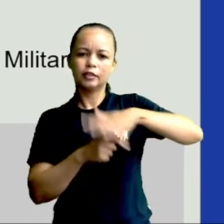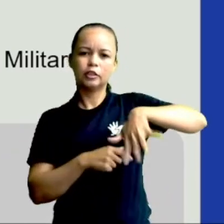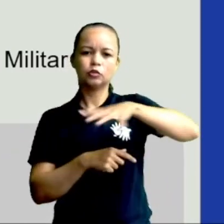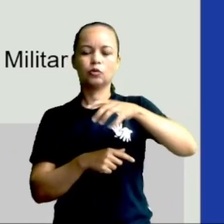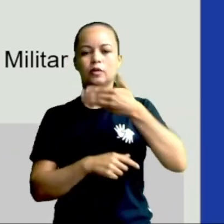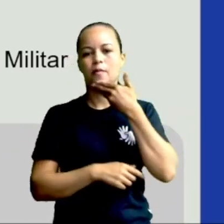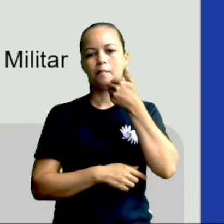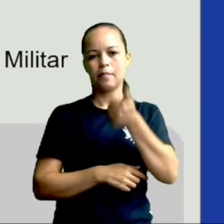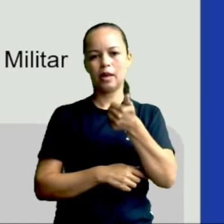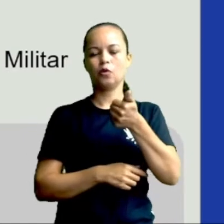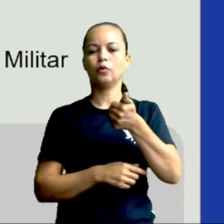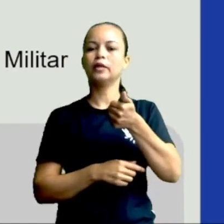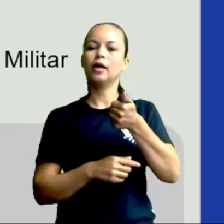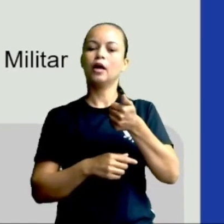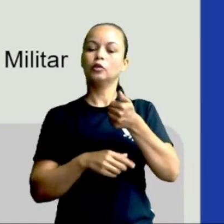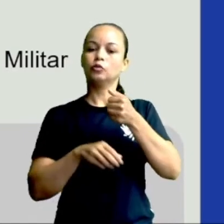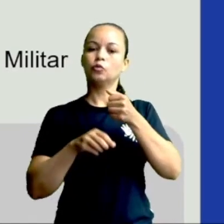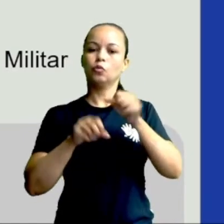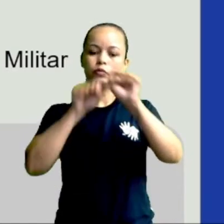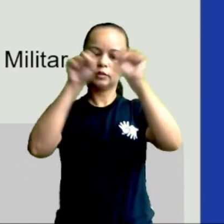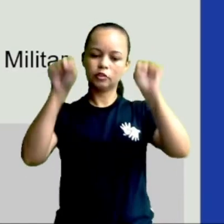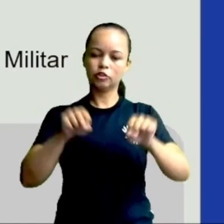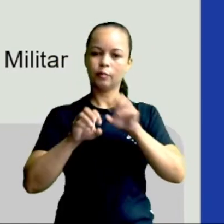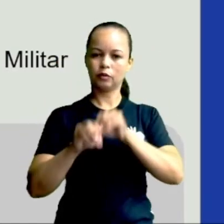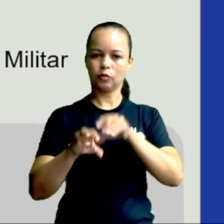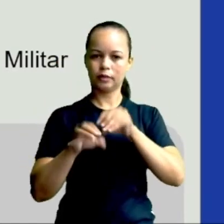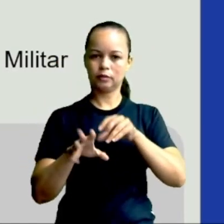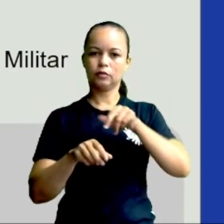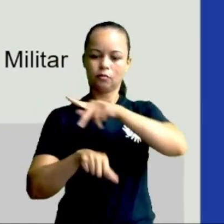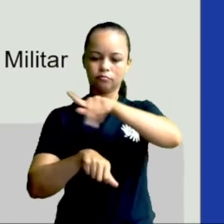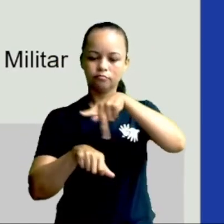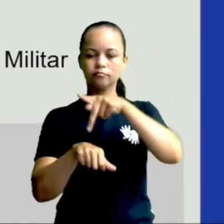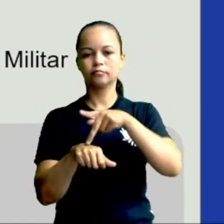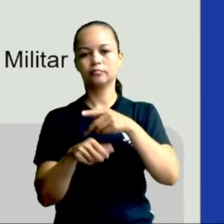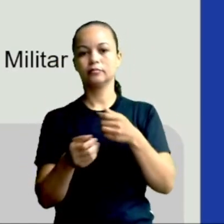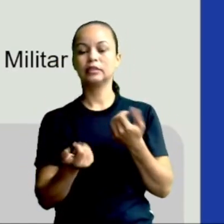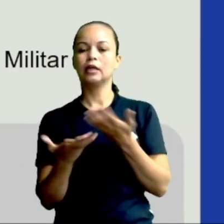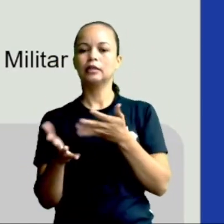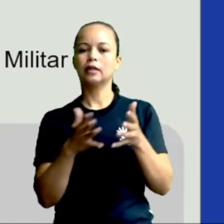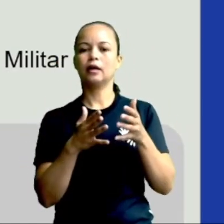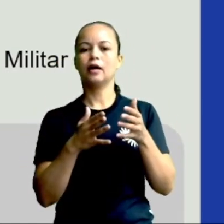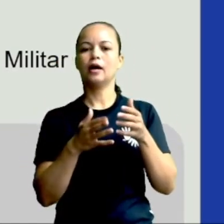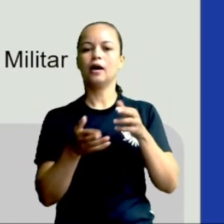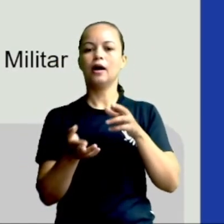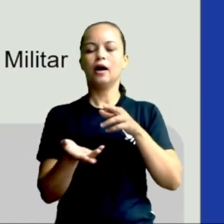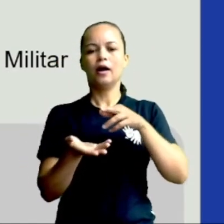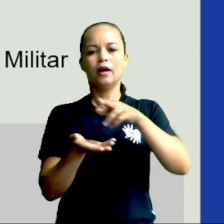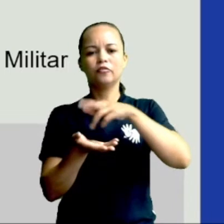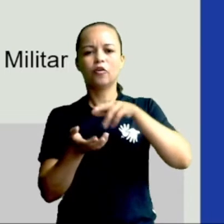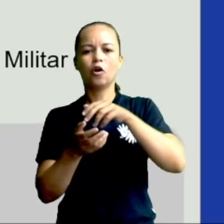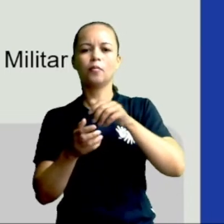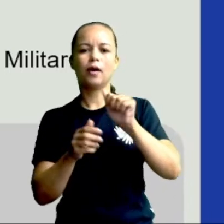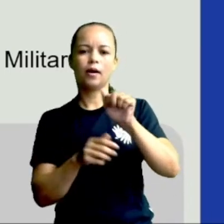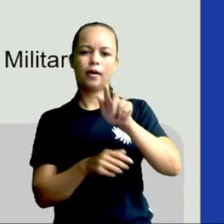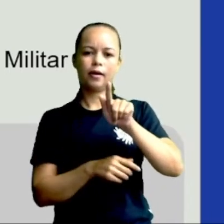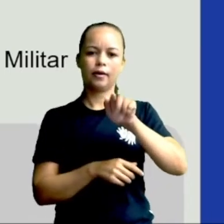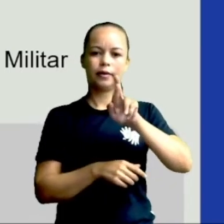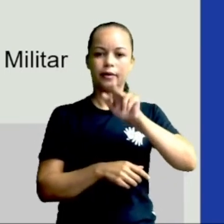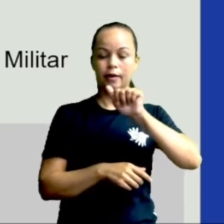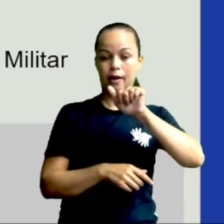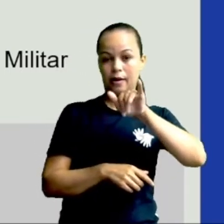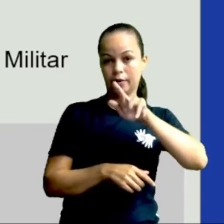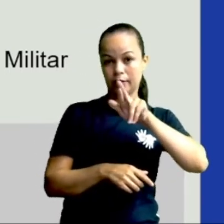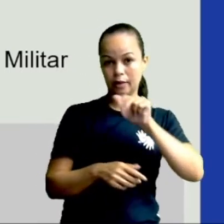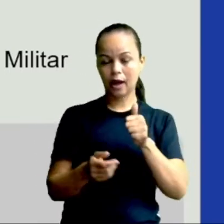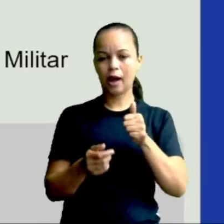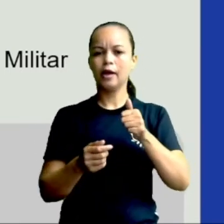de melhorias no sistema educacional do país, da realização da reforma agrária e de uma política econômica que